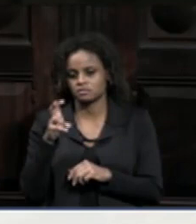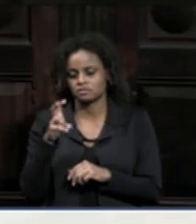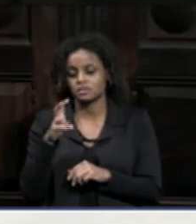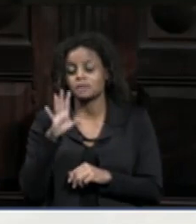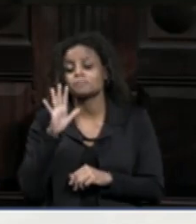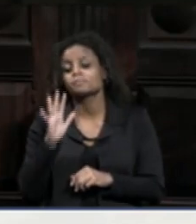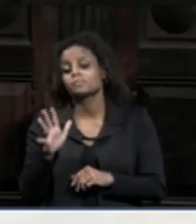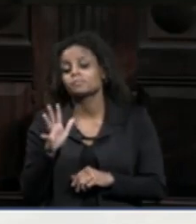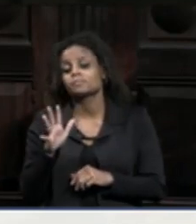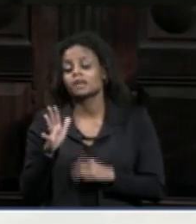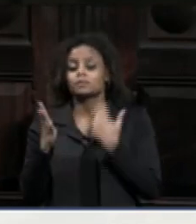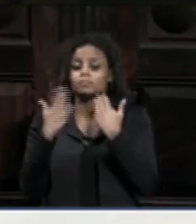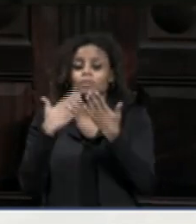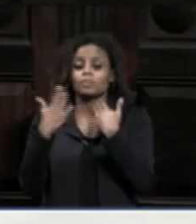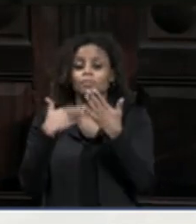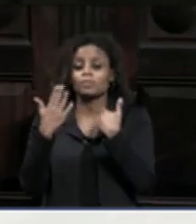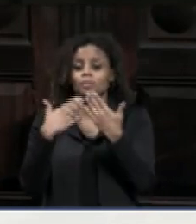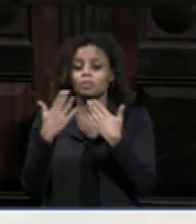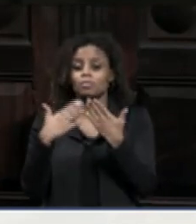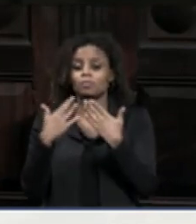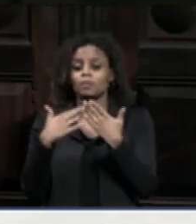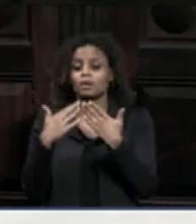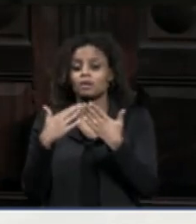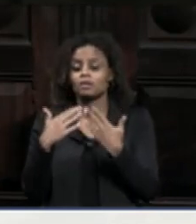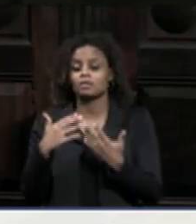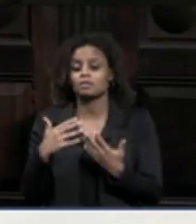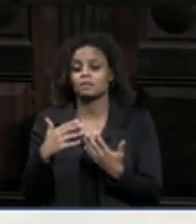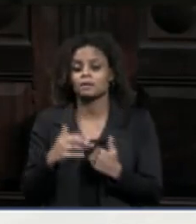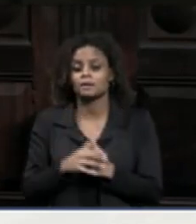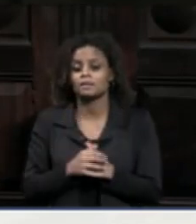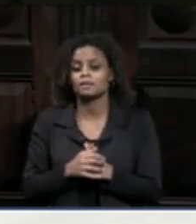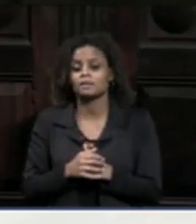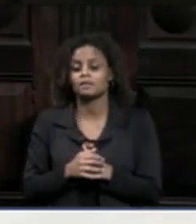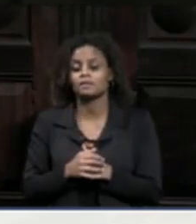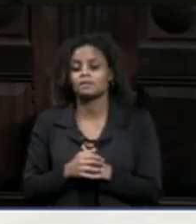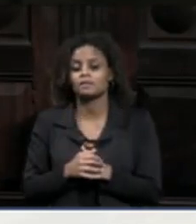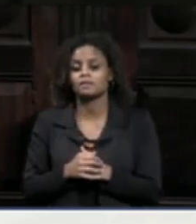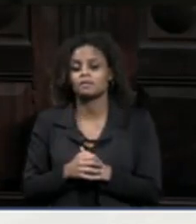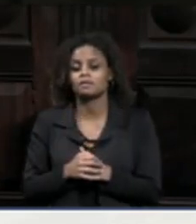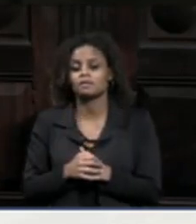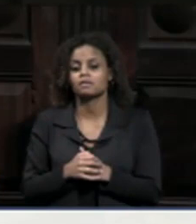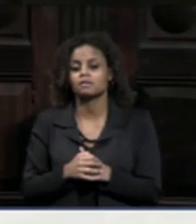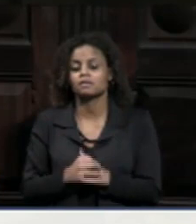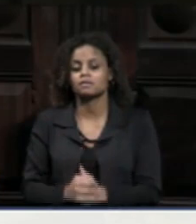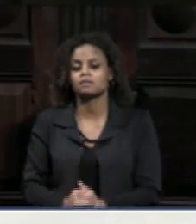discussão não precisa e não deve ser tratada